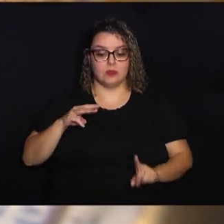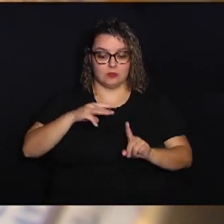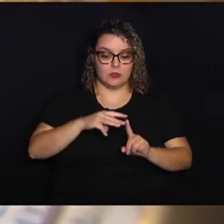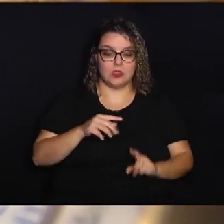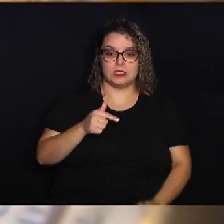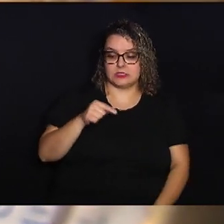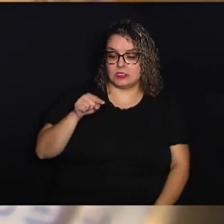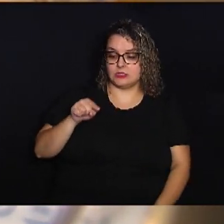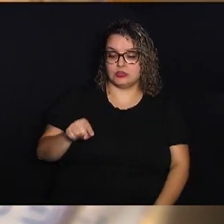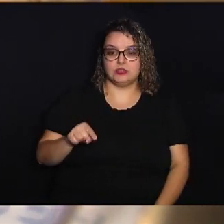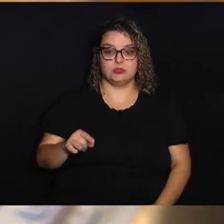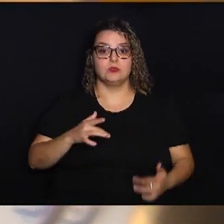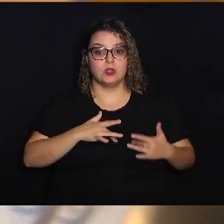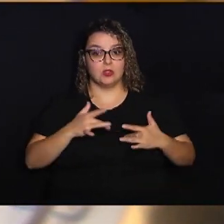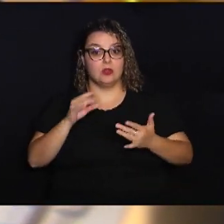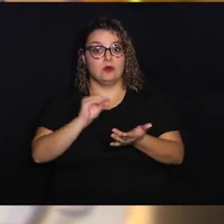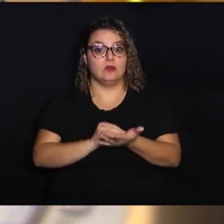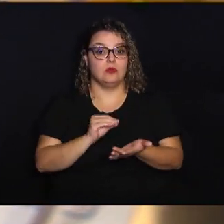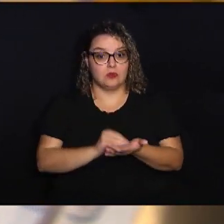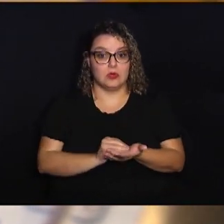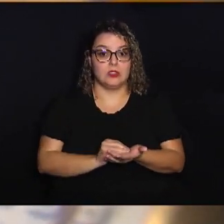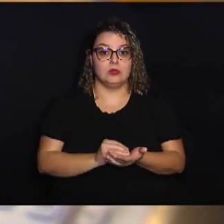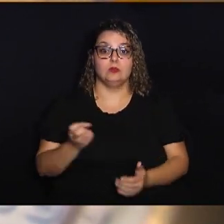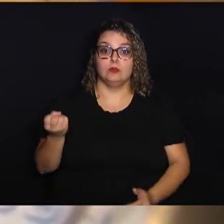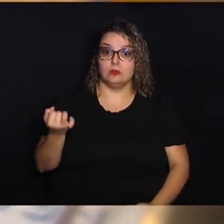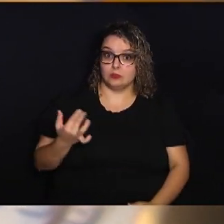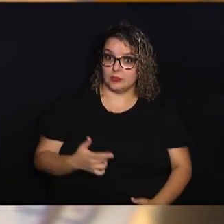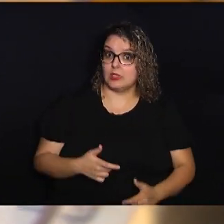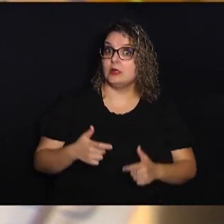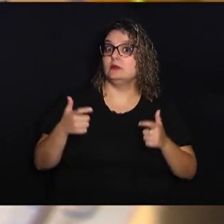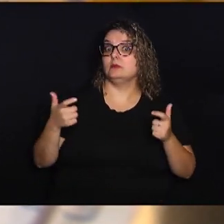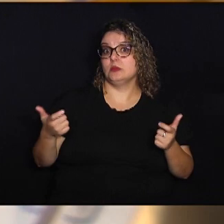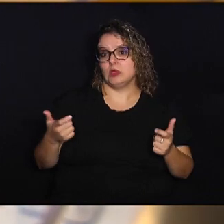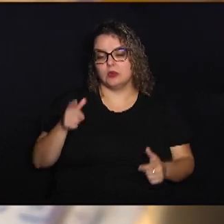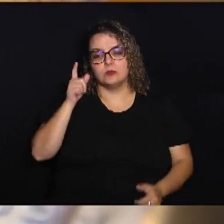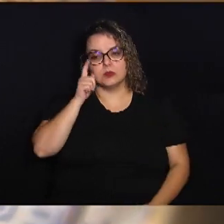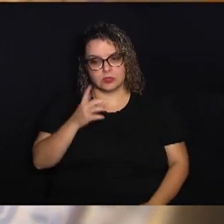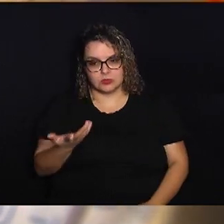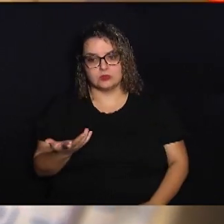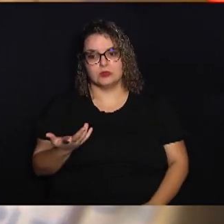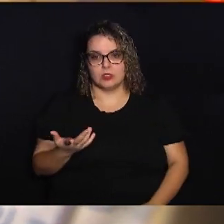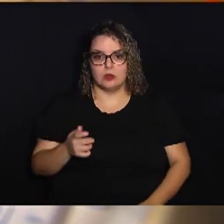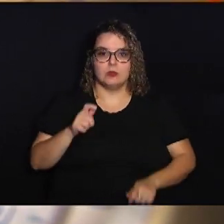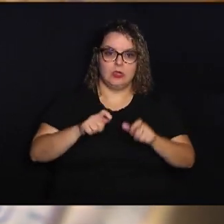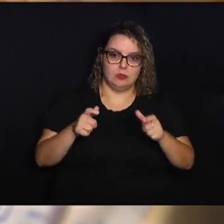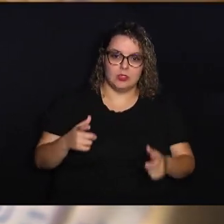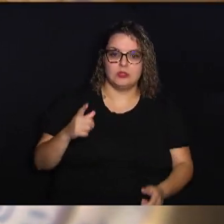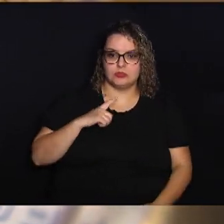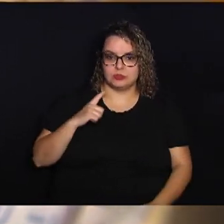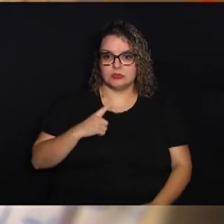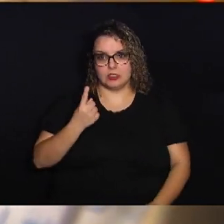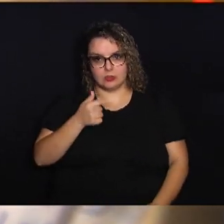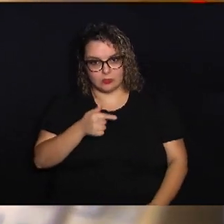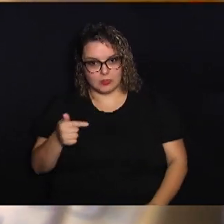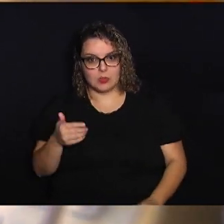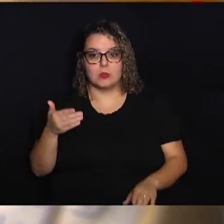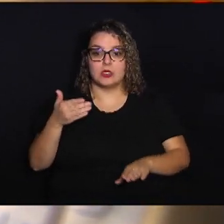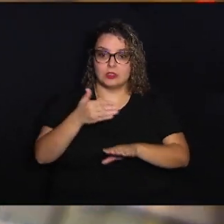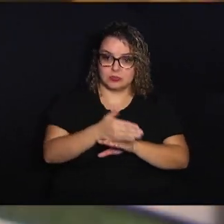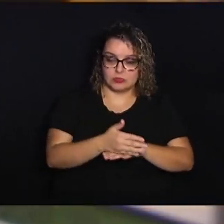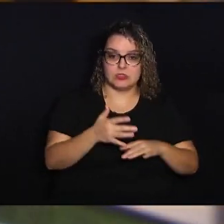7.000 doações, ainda falta uma quantidade boa, né, para a gente alcançar, mas o pessoal ainda tem aí uma semana para participar